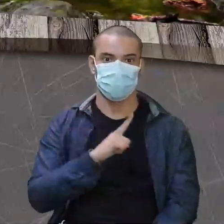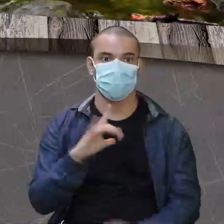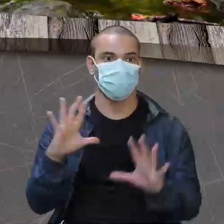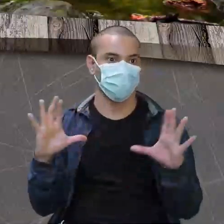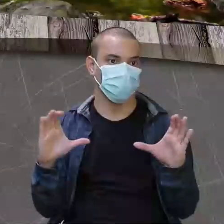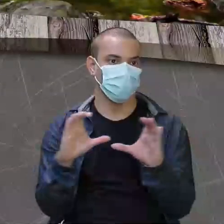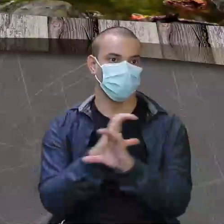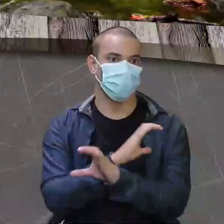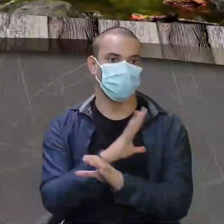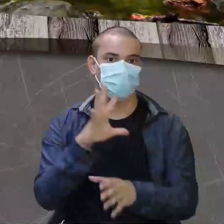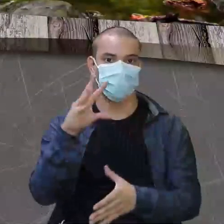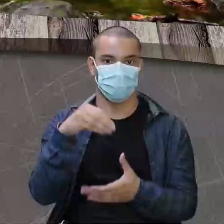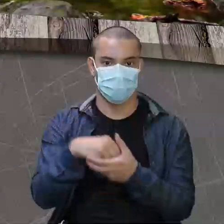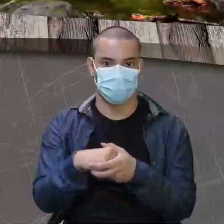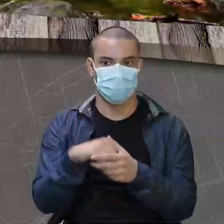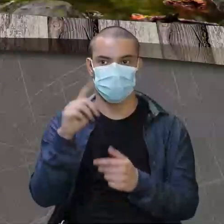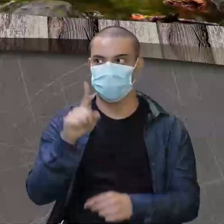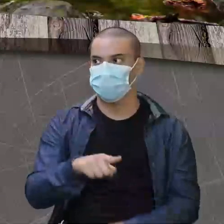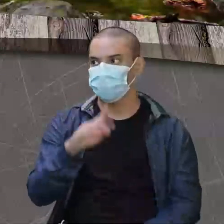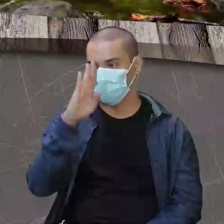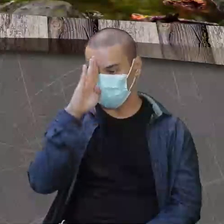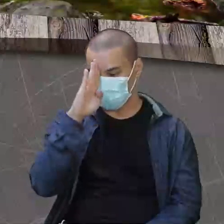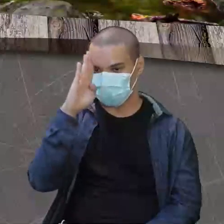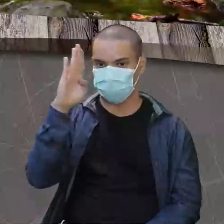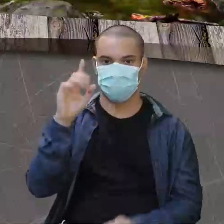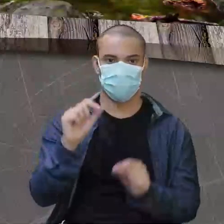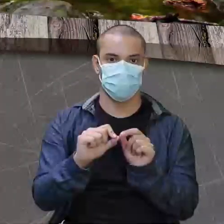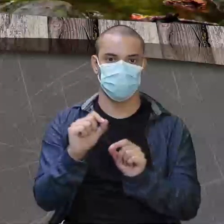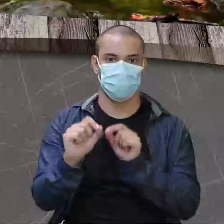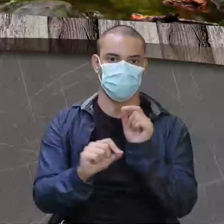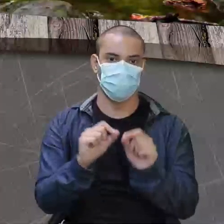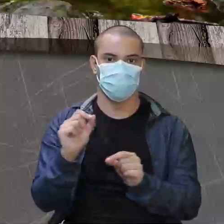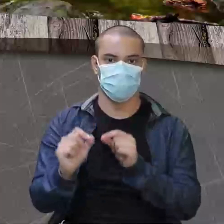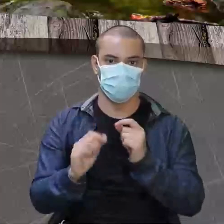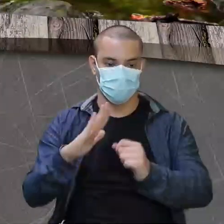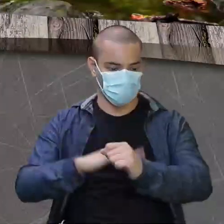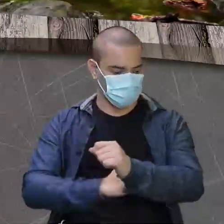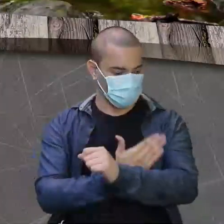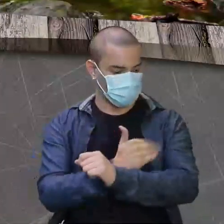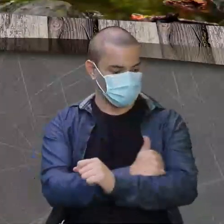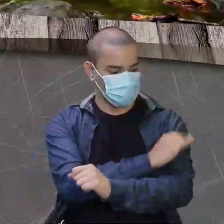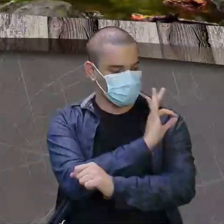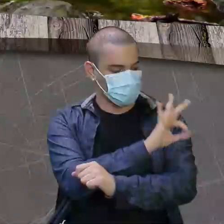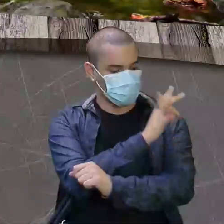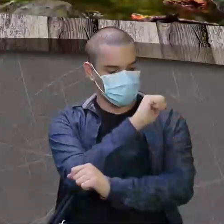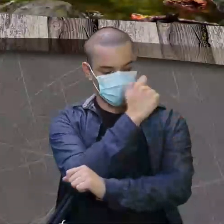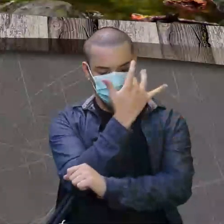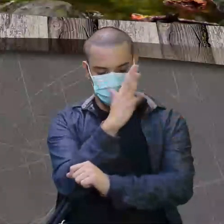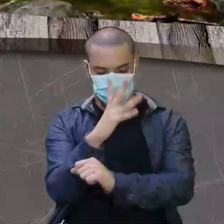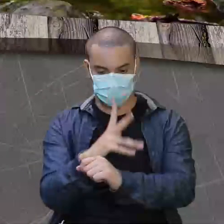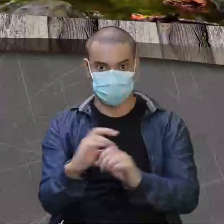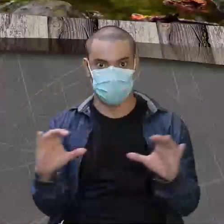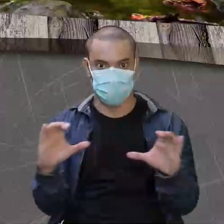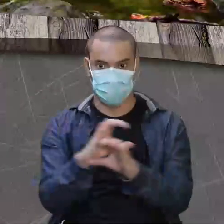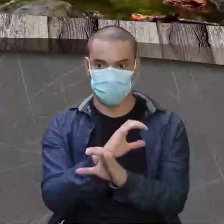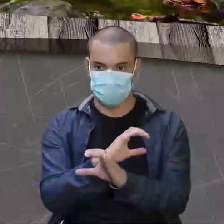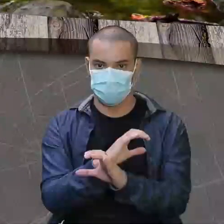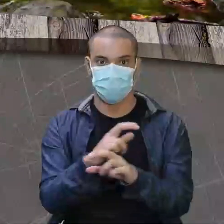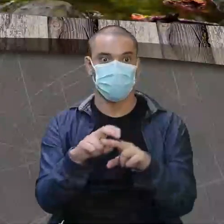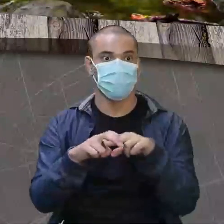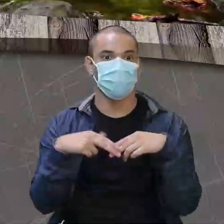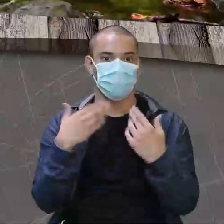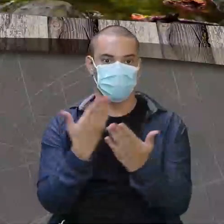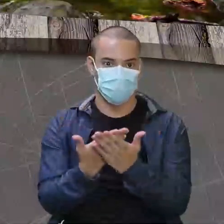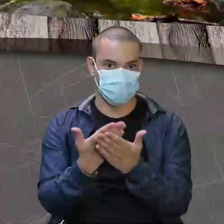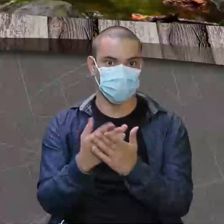compõe toda a estrutura, que é fundamental para manter o ecossistema em equilíbrio. Perfeito, galera? Então, essa foi a